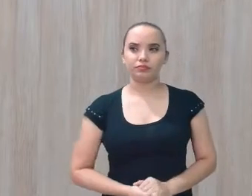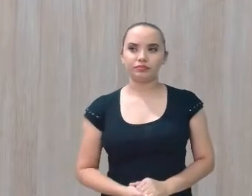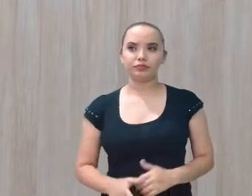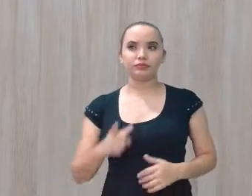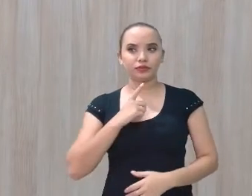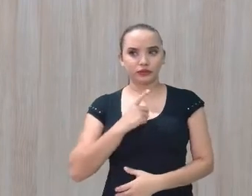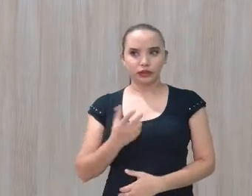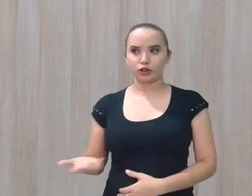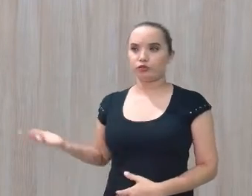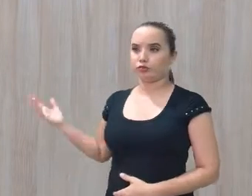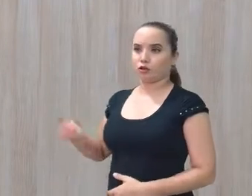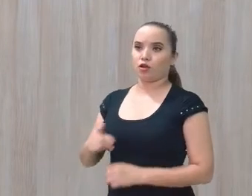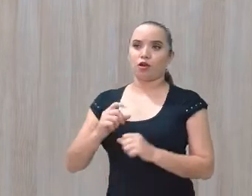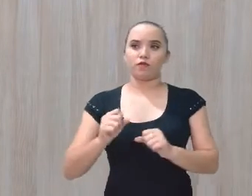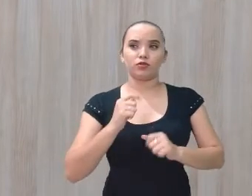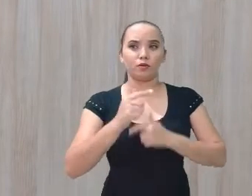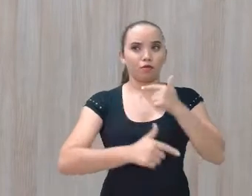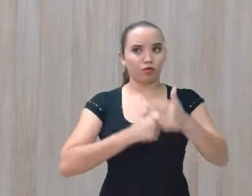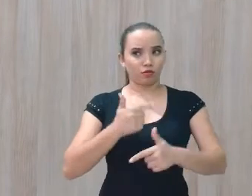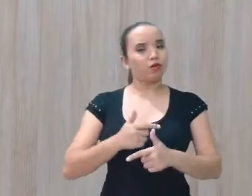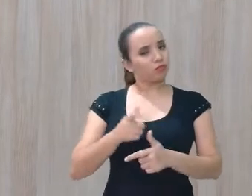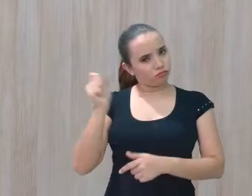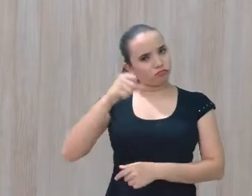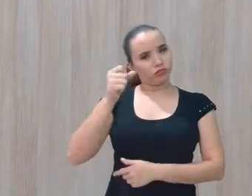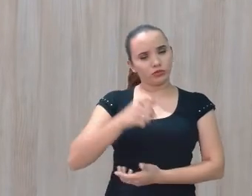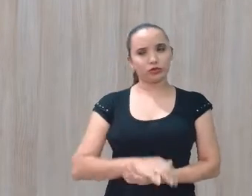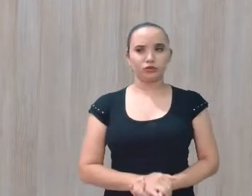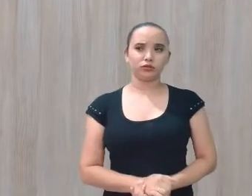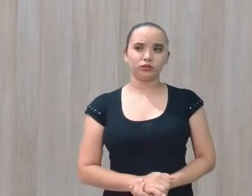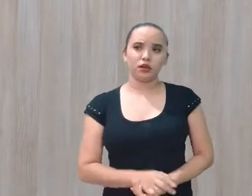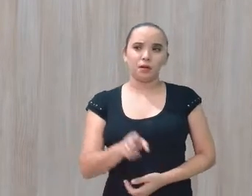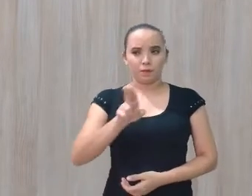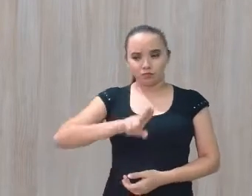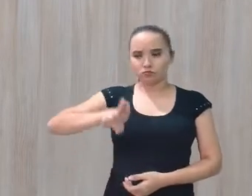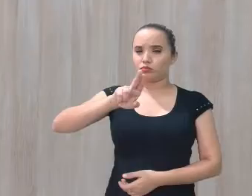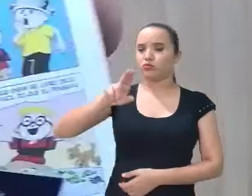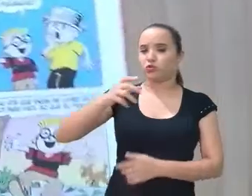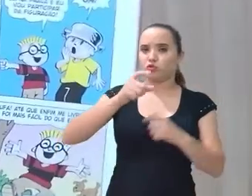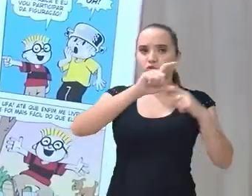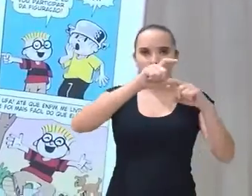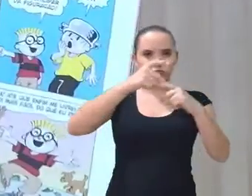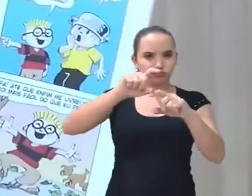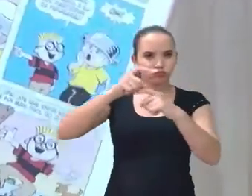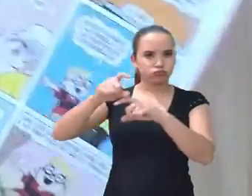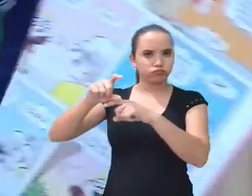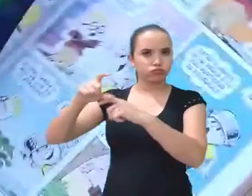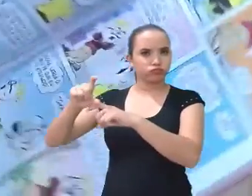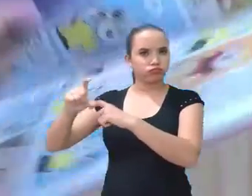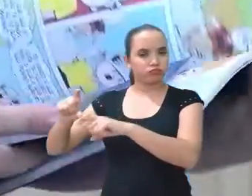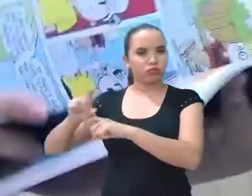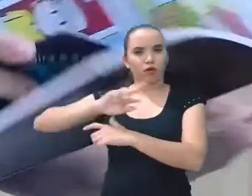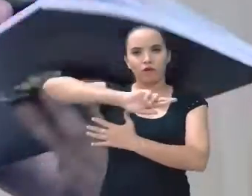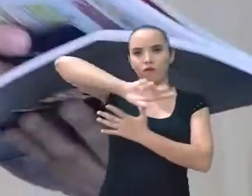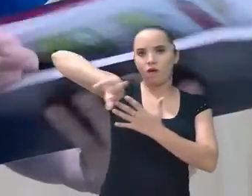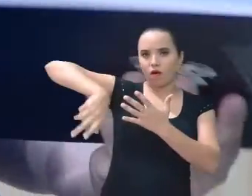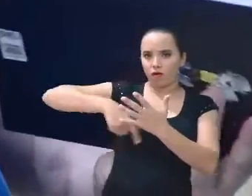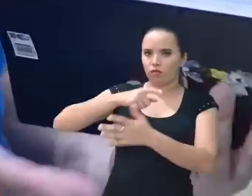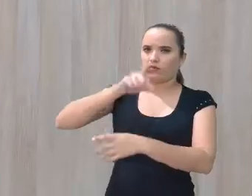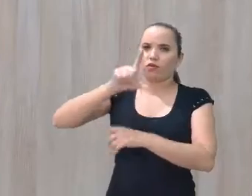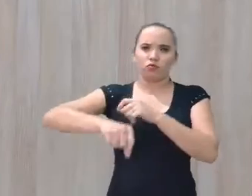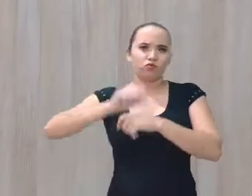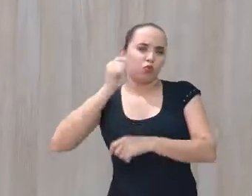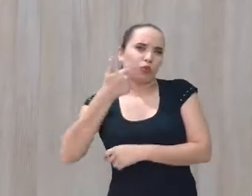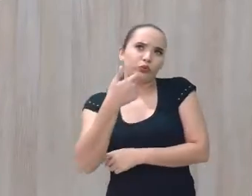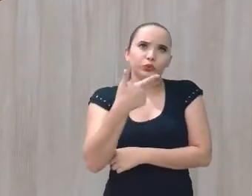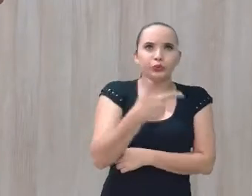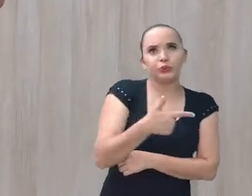Então, você pode trabalhar com uma história maior. Então, você pode usar quadrinhos, vários. Você define 12.